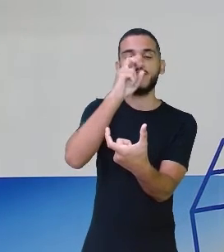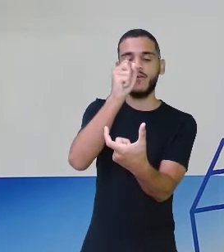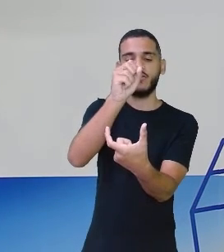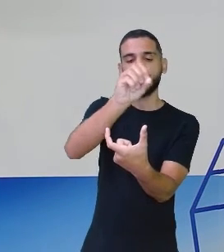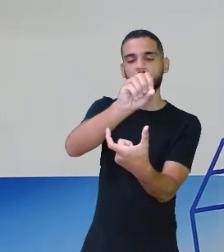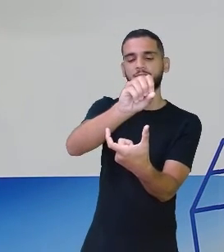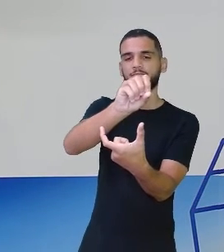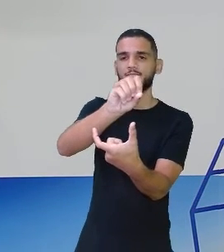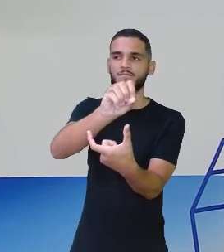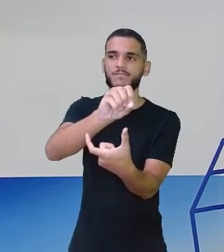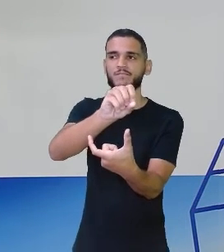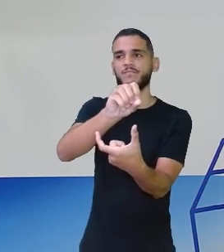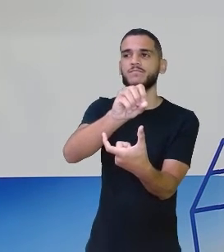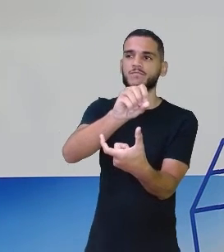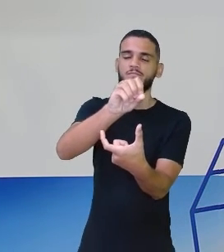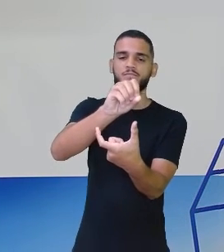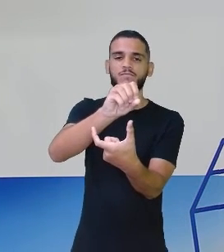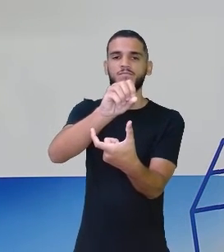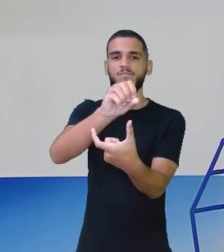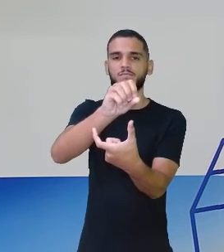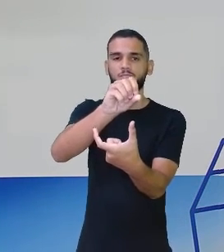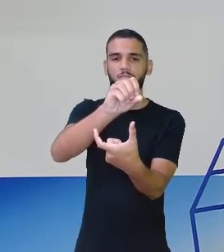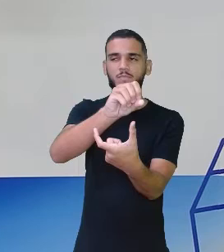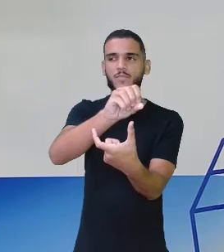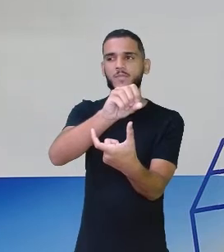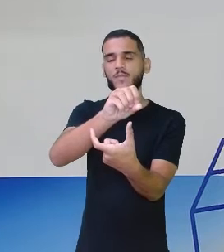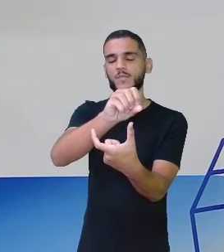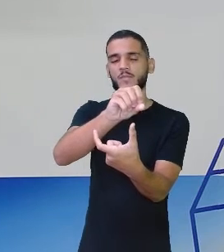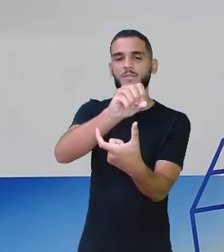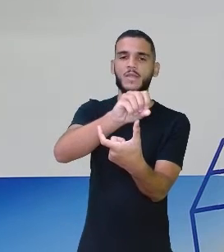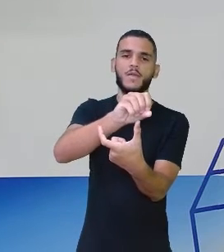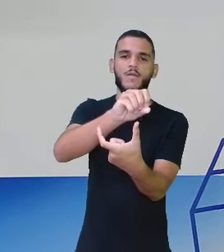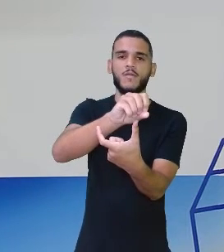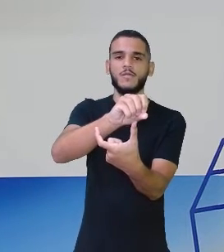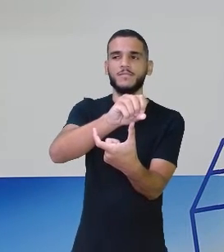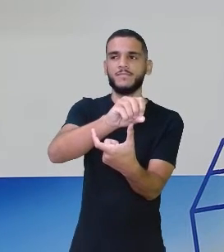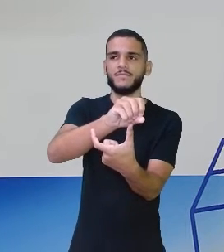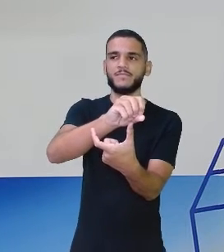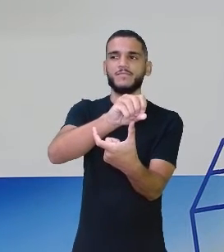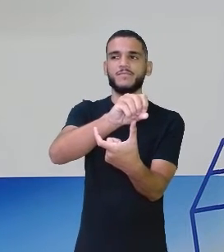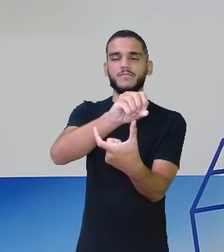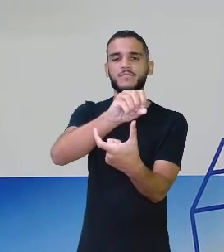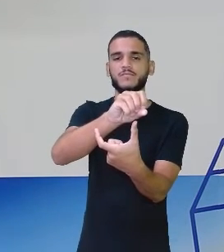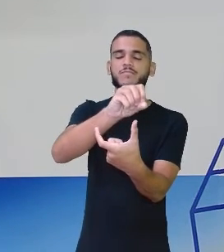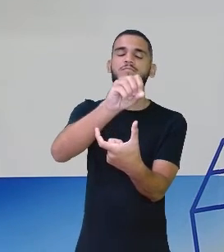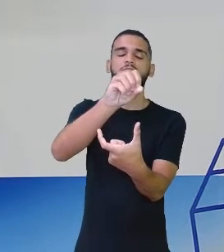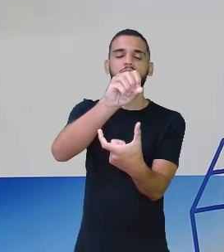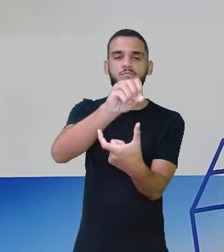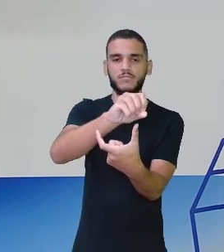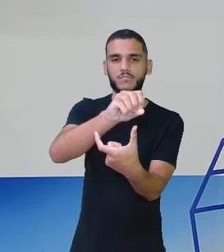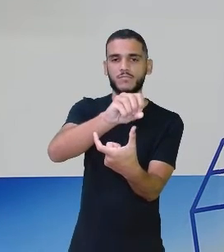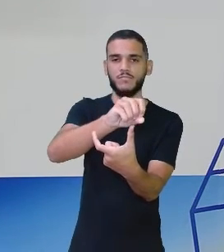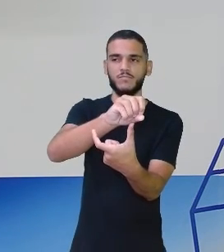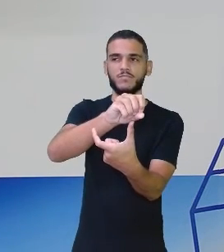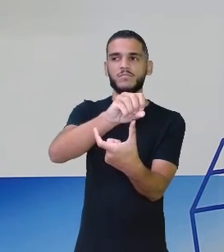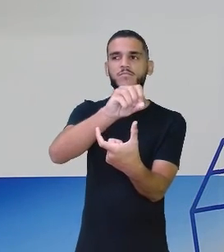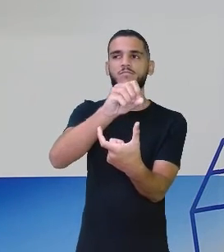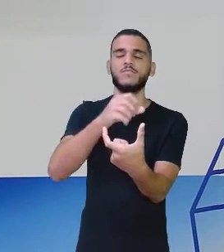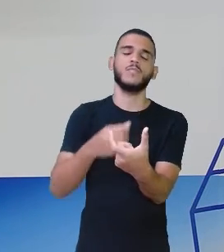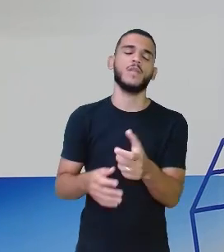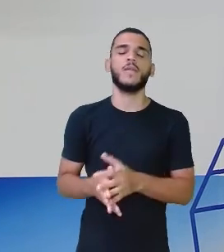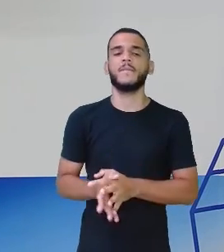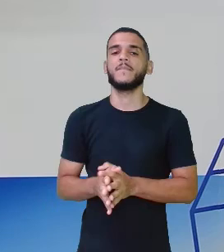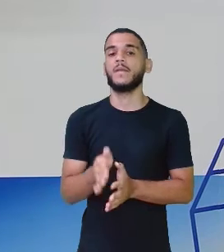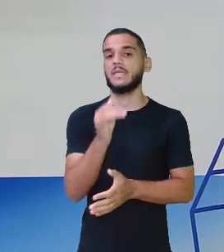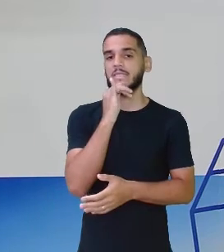para o começo, tá? Presta atenção nisso, porque se for do começo para o final, seria a última. Por exemplo,